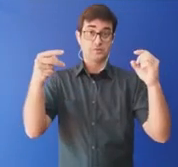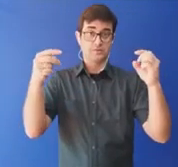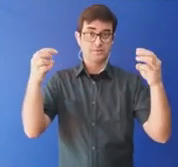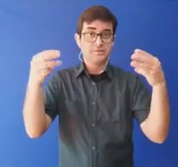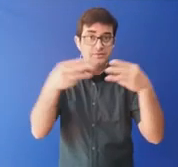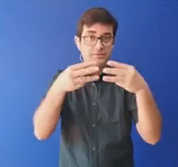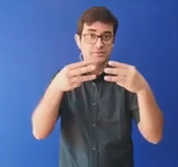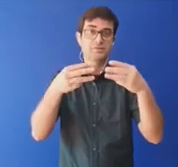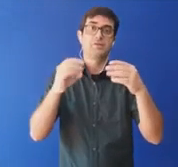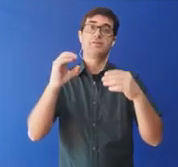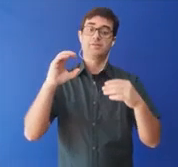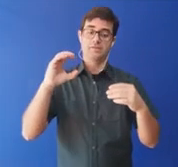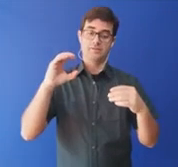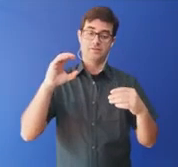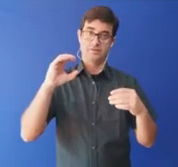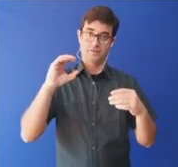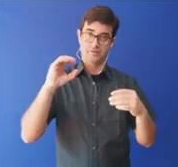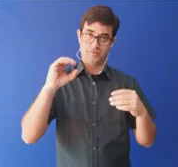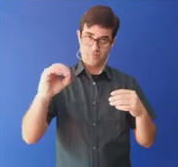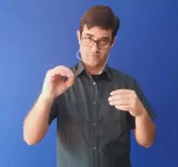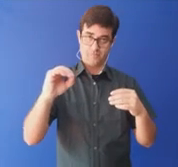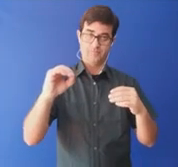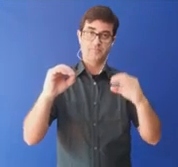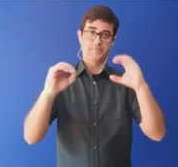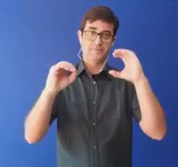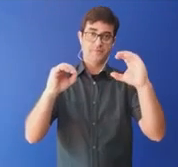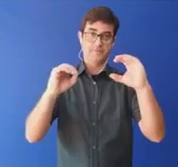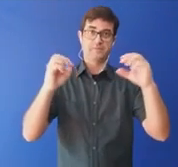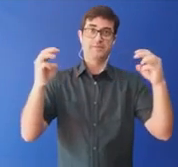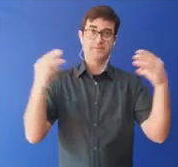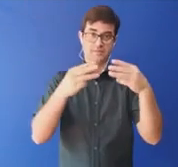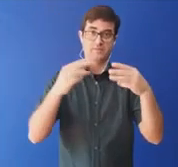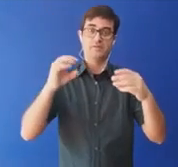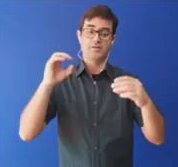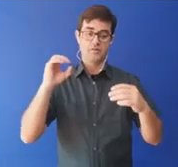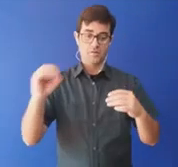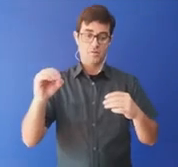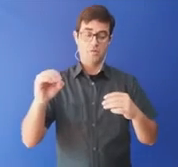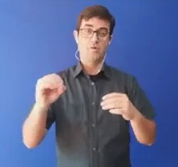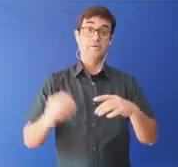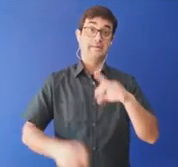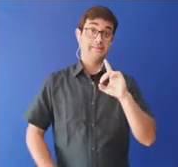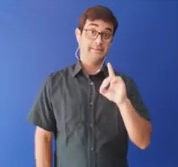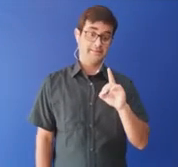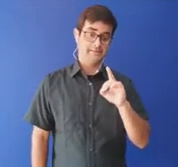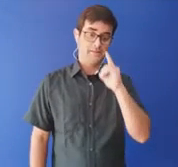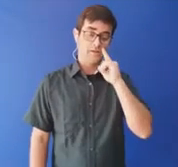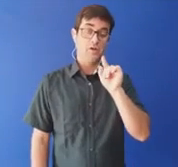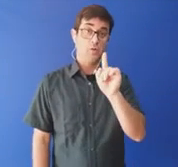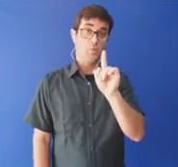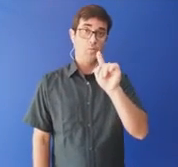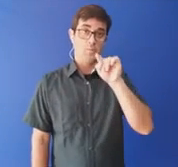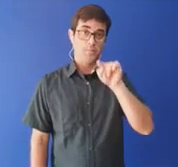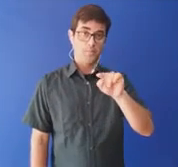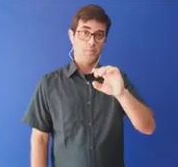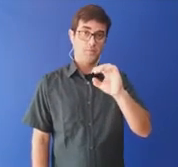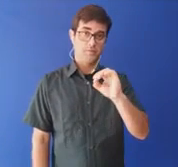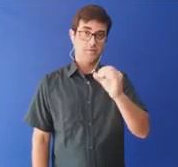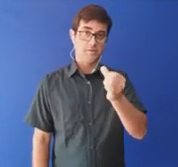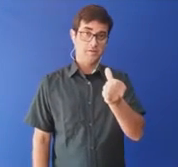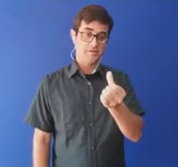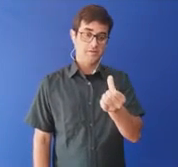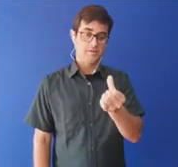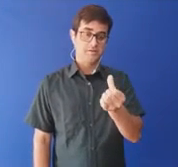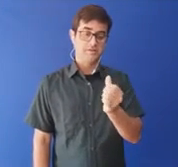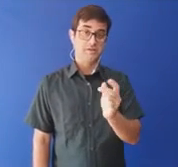com energia de dissociação de 1 ponto, né? É 1000 kJ